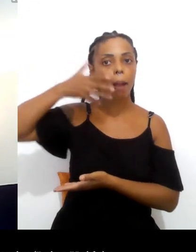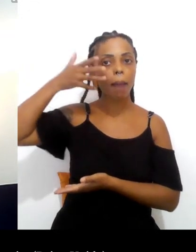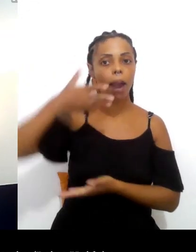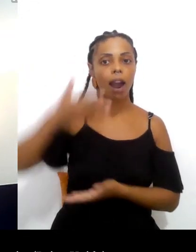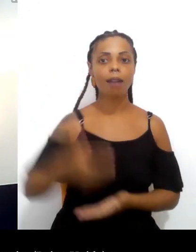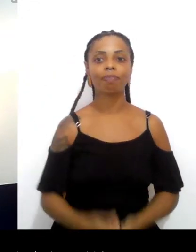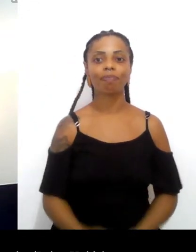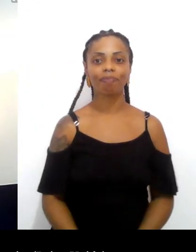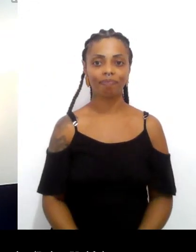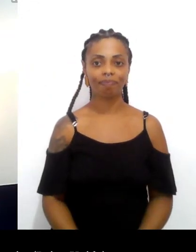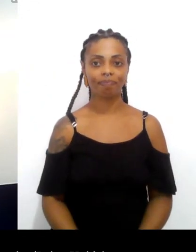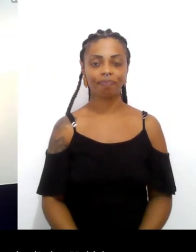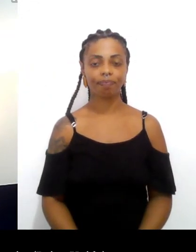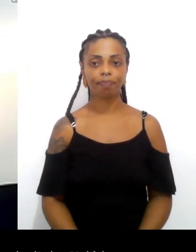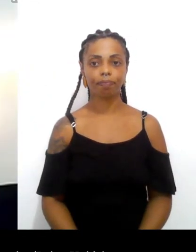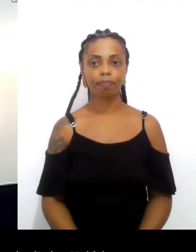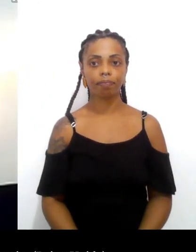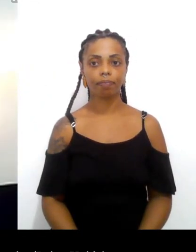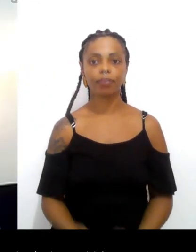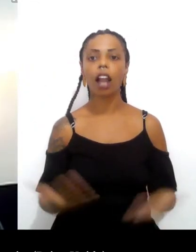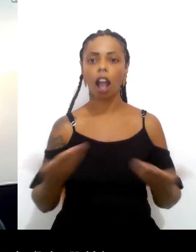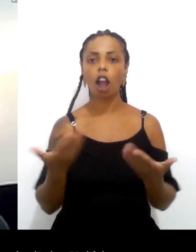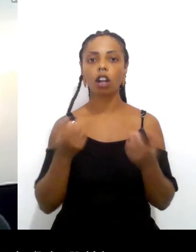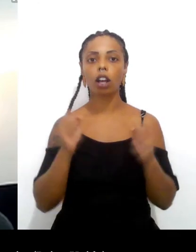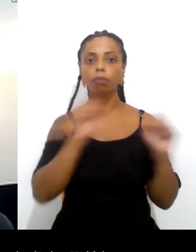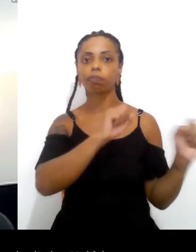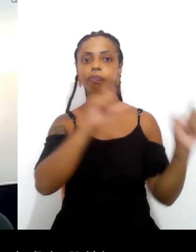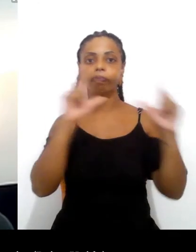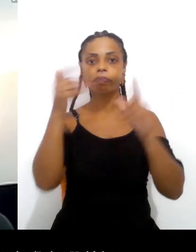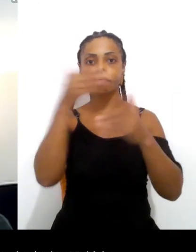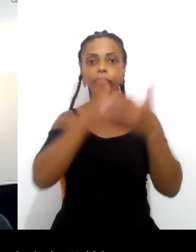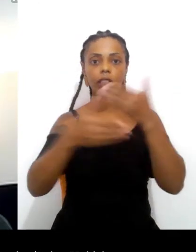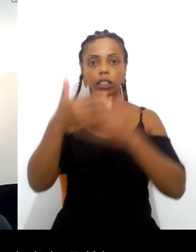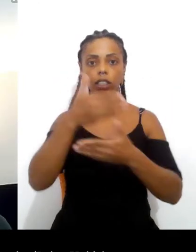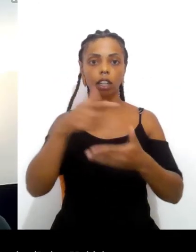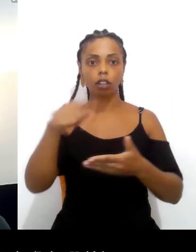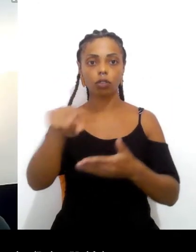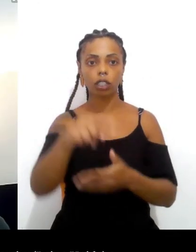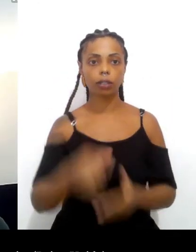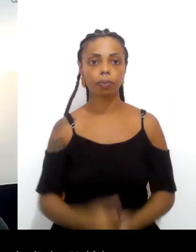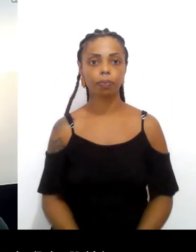mesa anterior deixa agora eu compartilhar minha tela com vocês